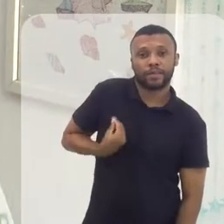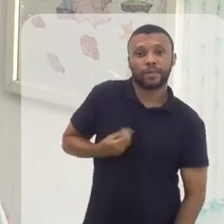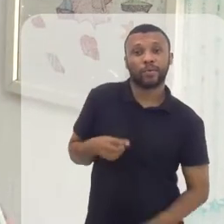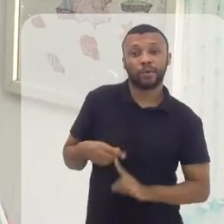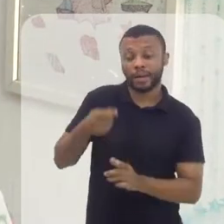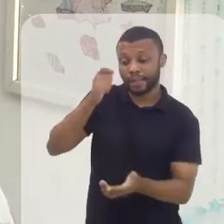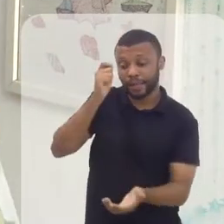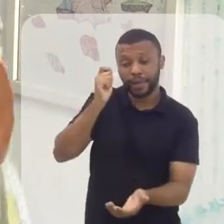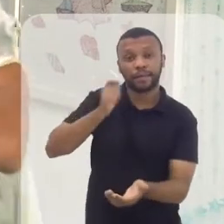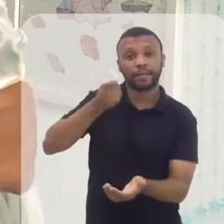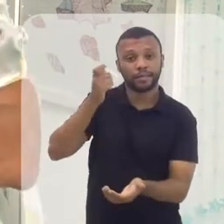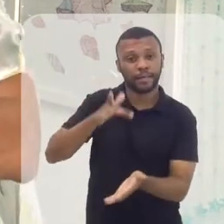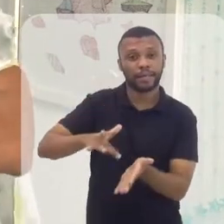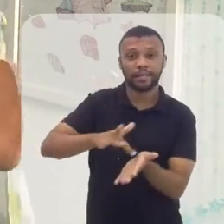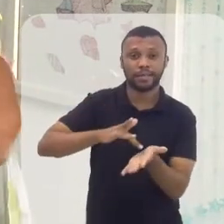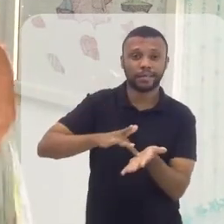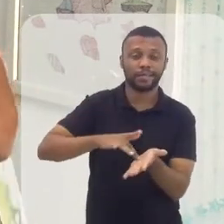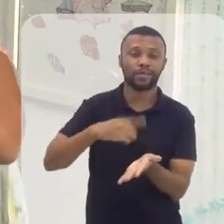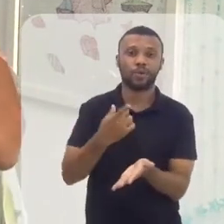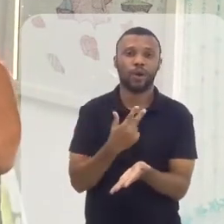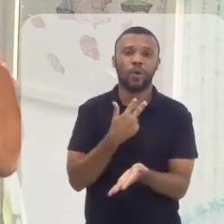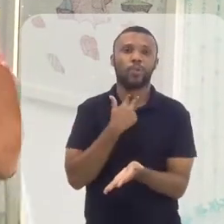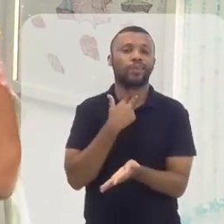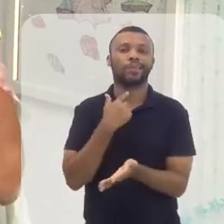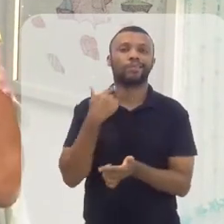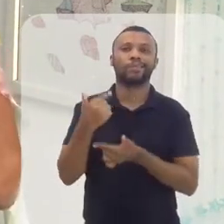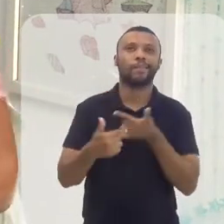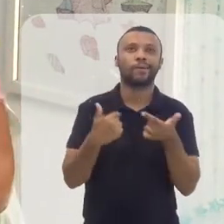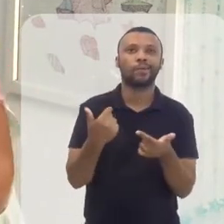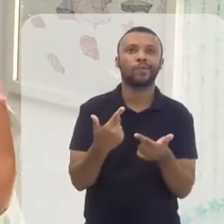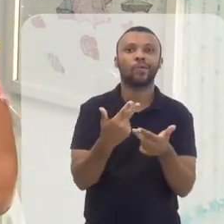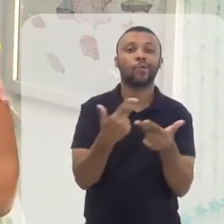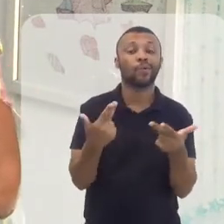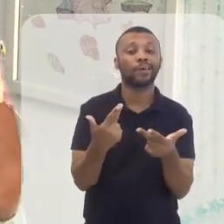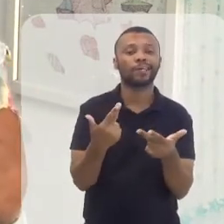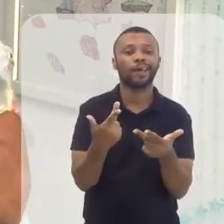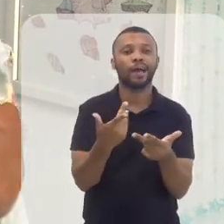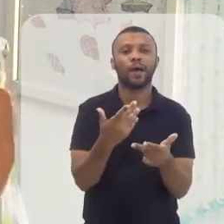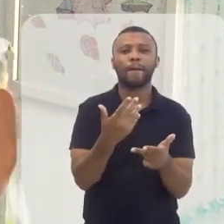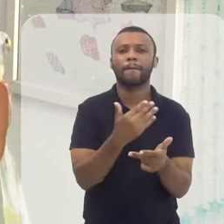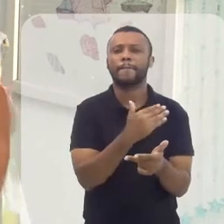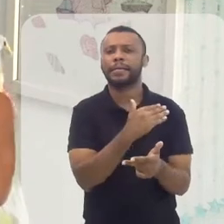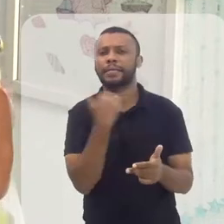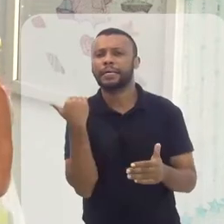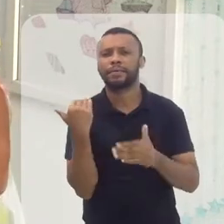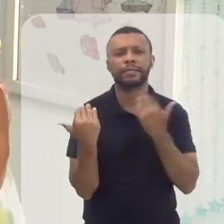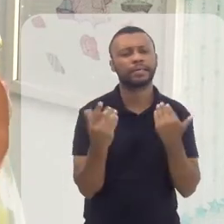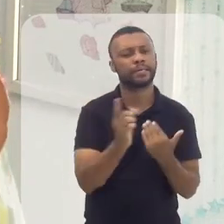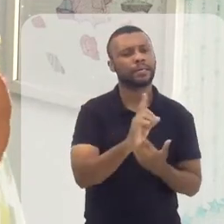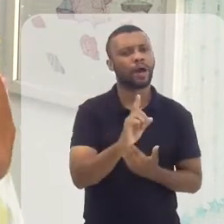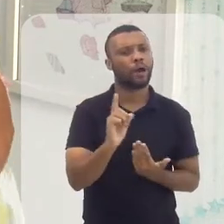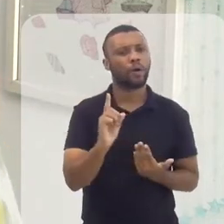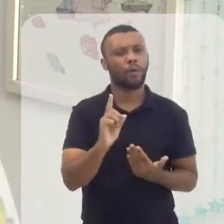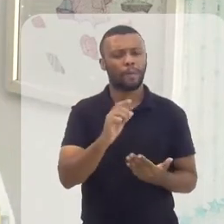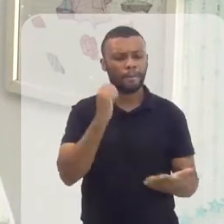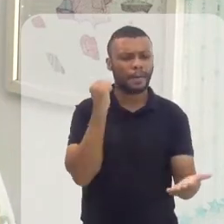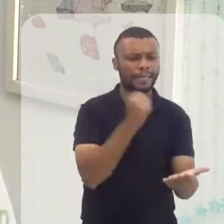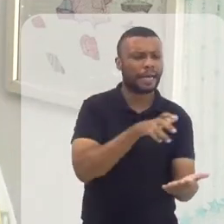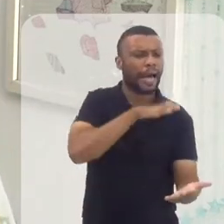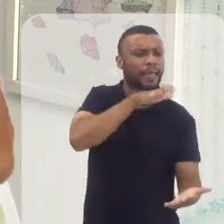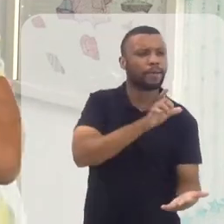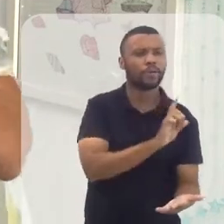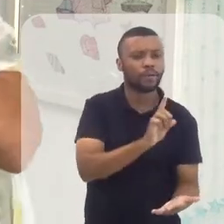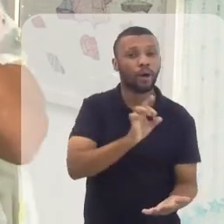Energia de vida. Porque na encantaria cigana nós não trabalhamos com matança. Tá? É força viva, é fruta,